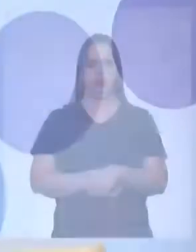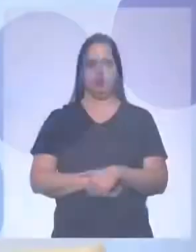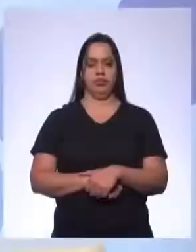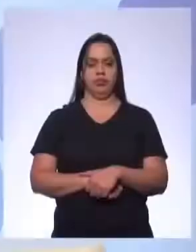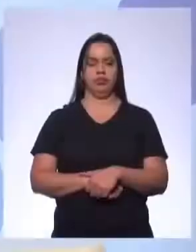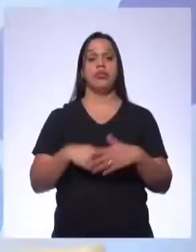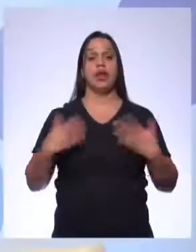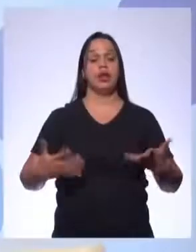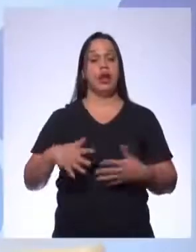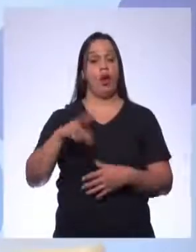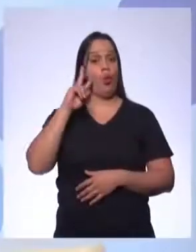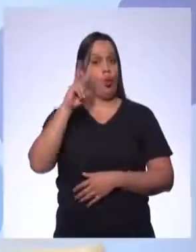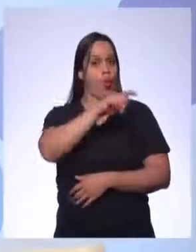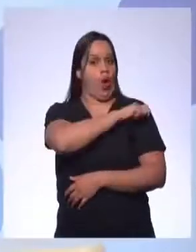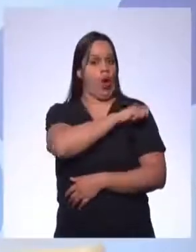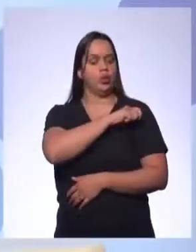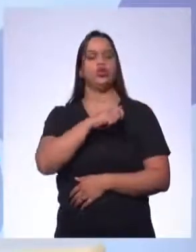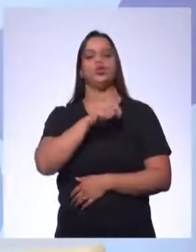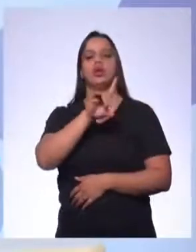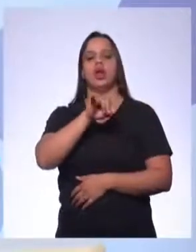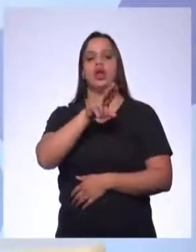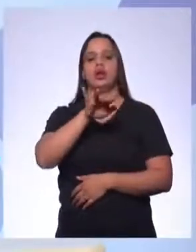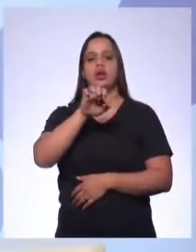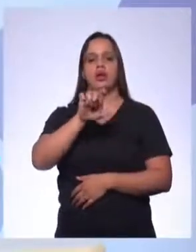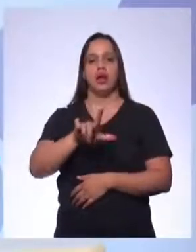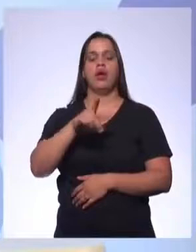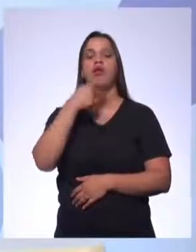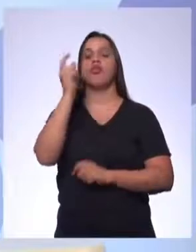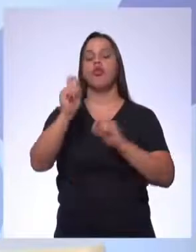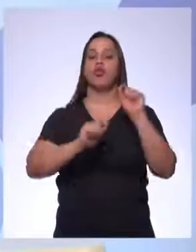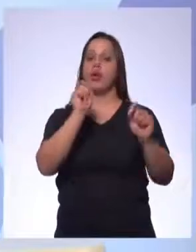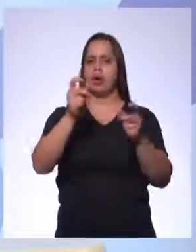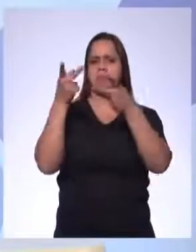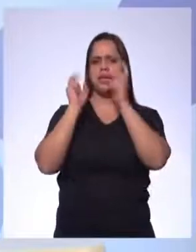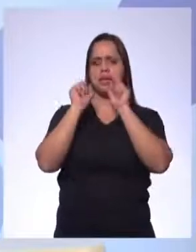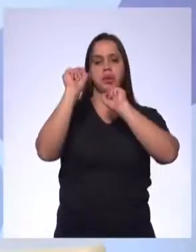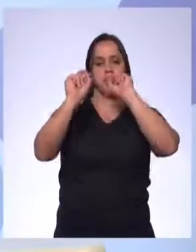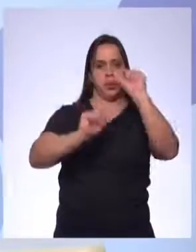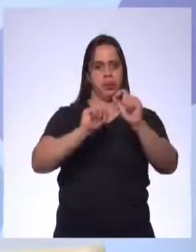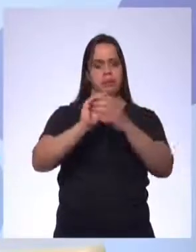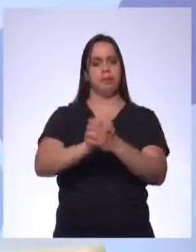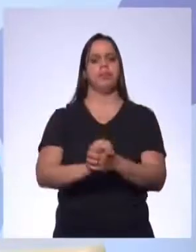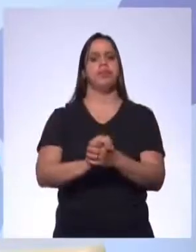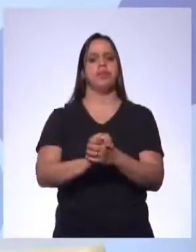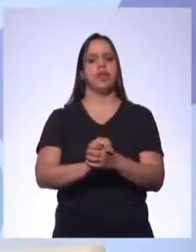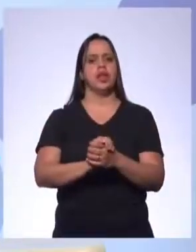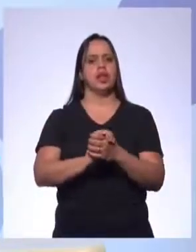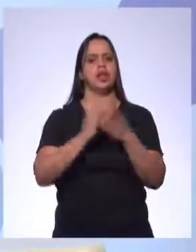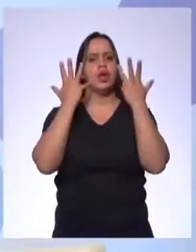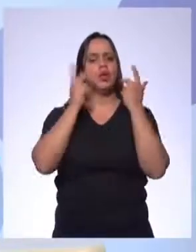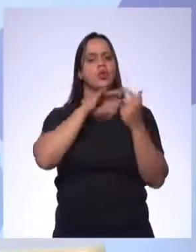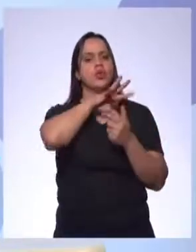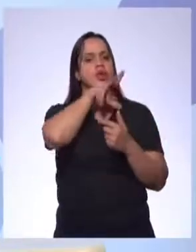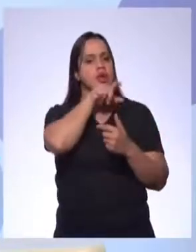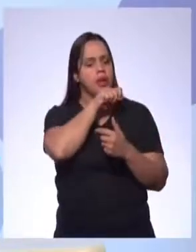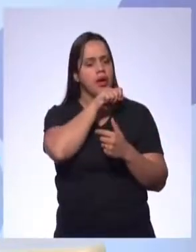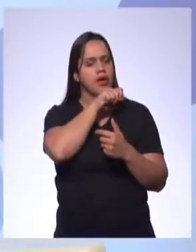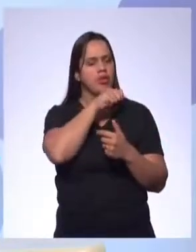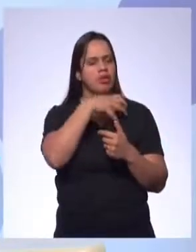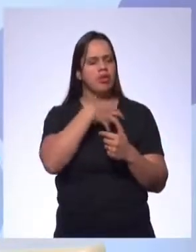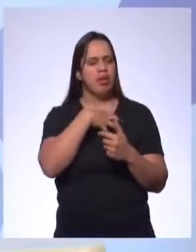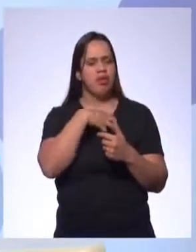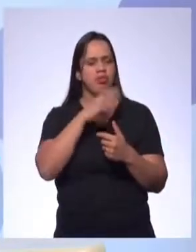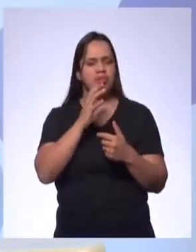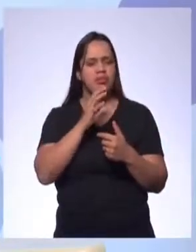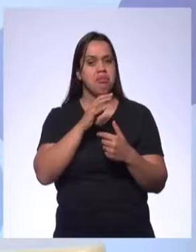Ó, na opinião do Daniel, eu acho que ele teve essa percepção de que de repente os animais eles podem ser mais sensíveis, né?